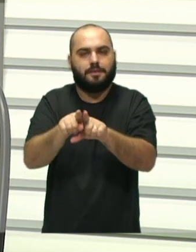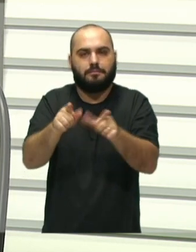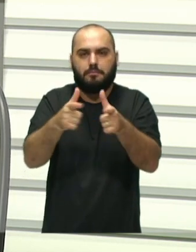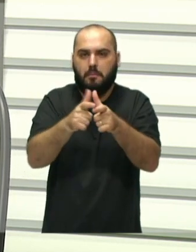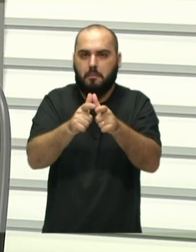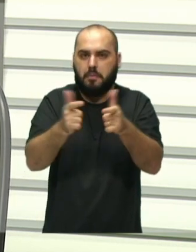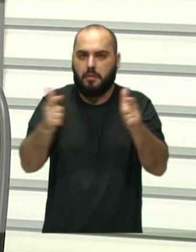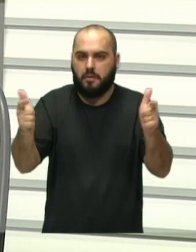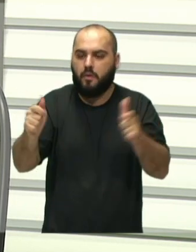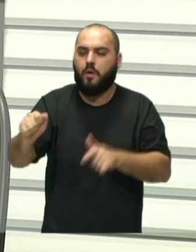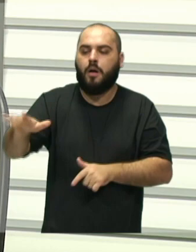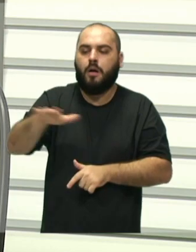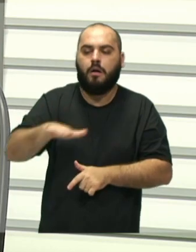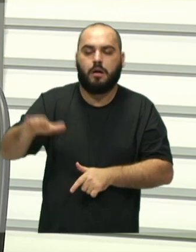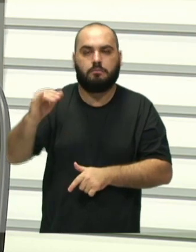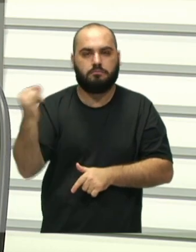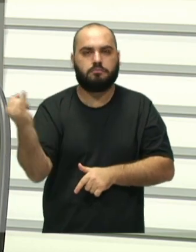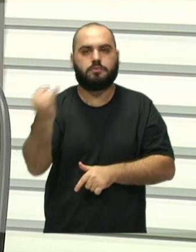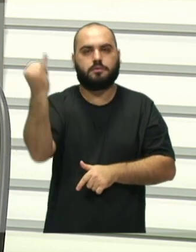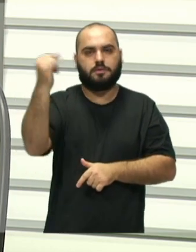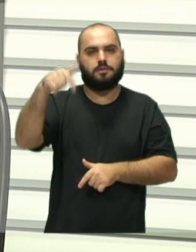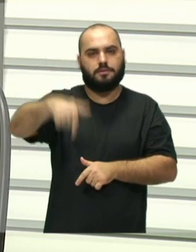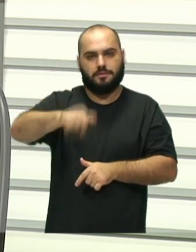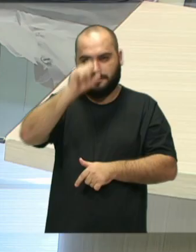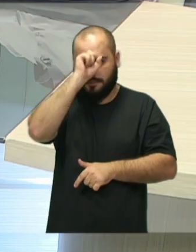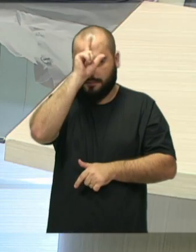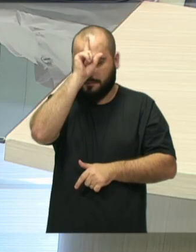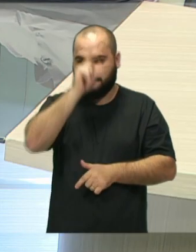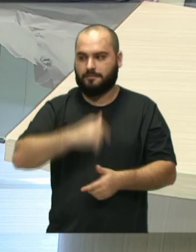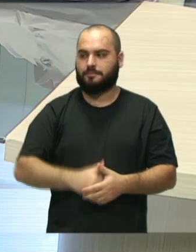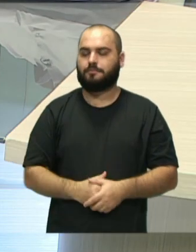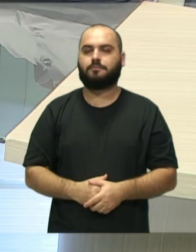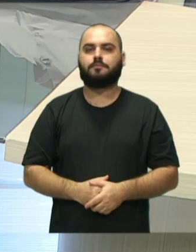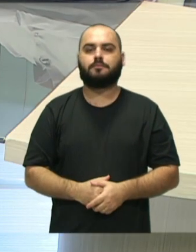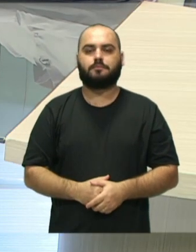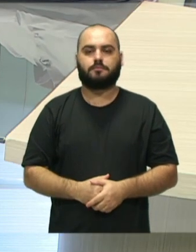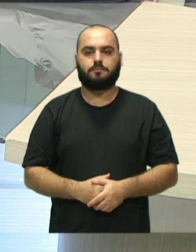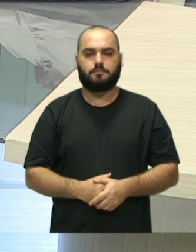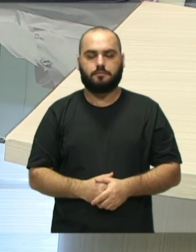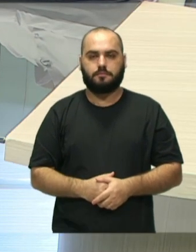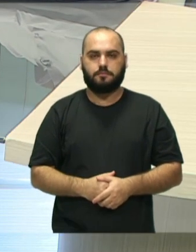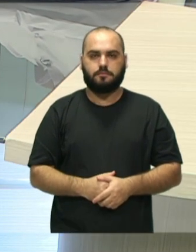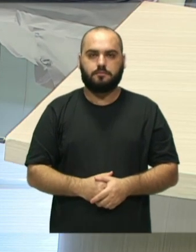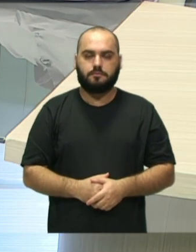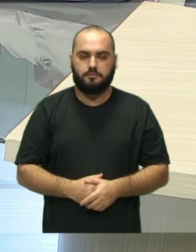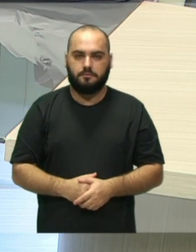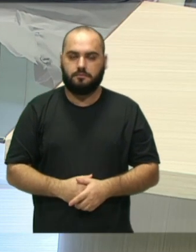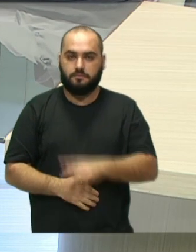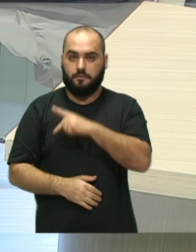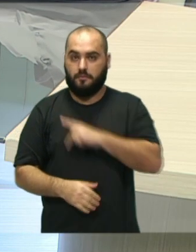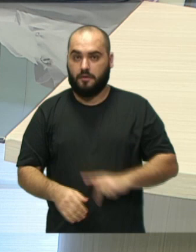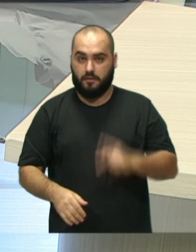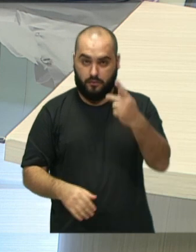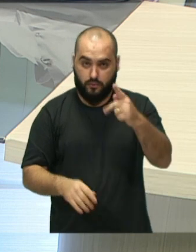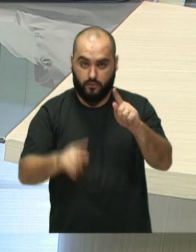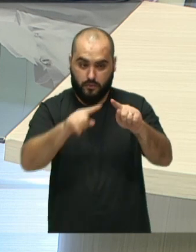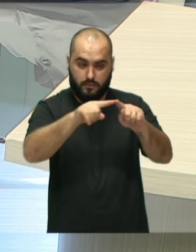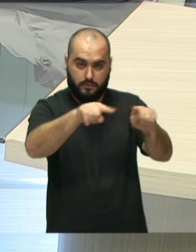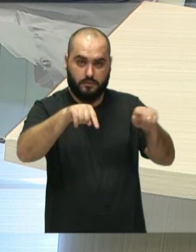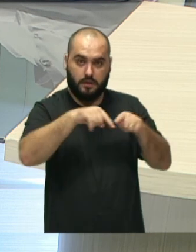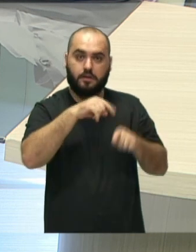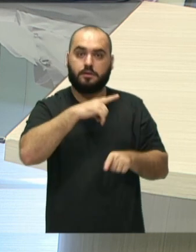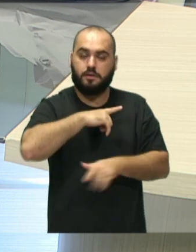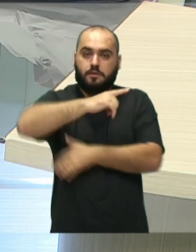ampliando também outras áreas que são importantes no hospital pequenos presentes ela recebeu também no gabinete é representantes das